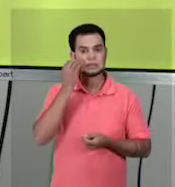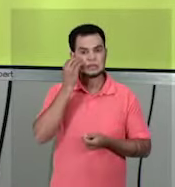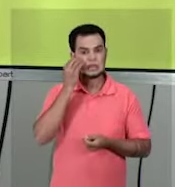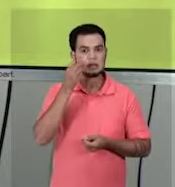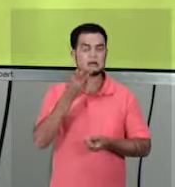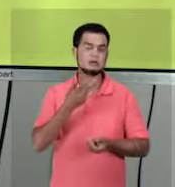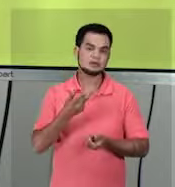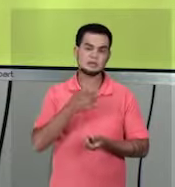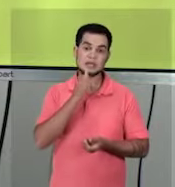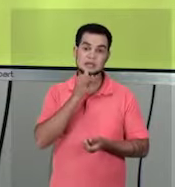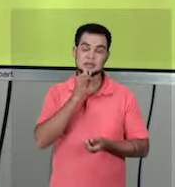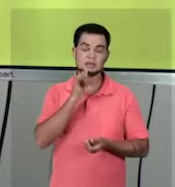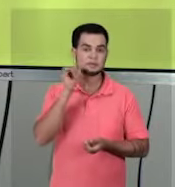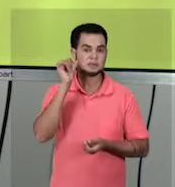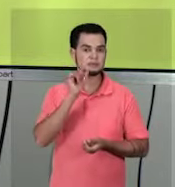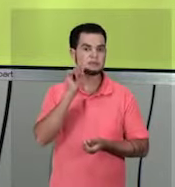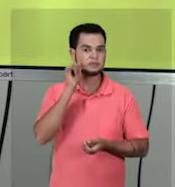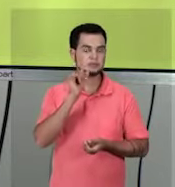mulher que pretende